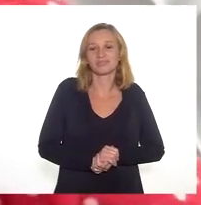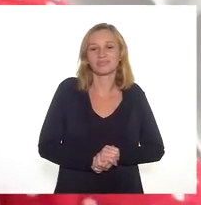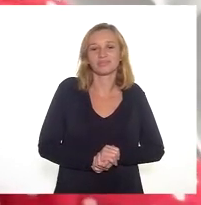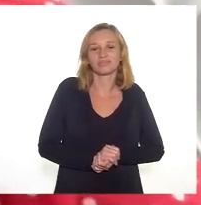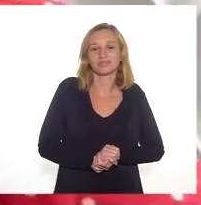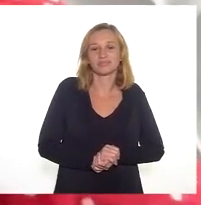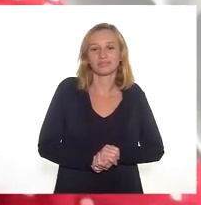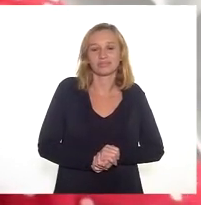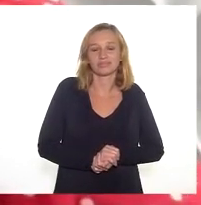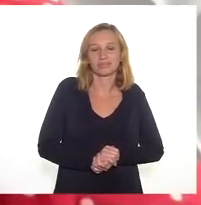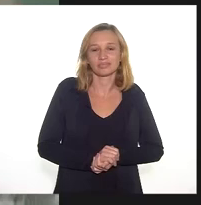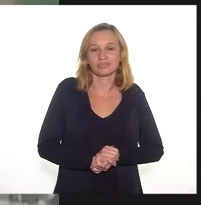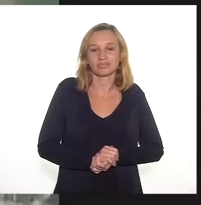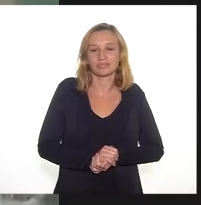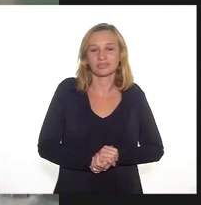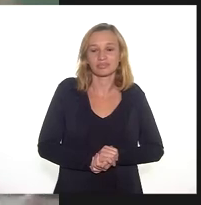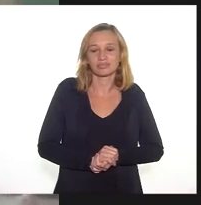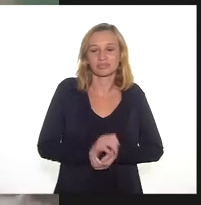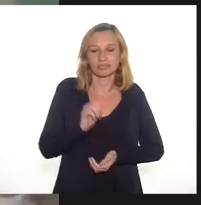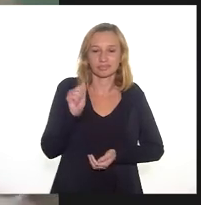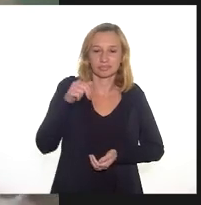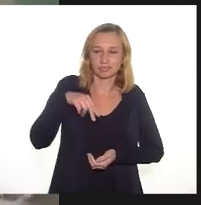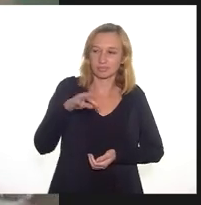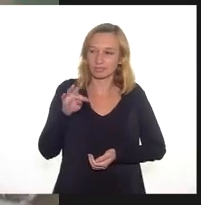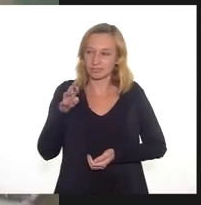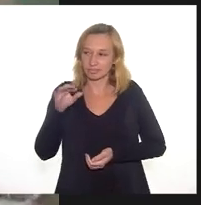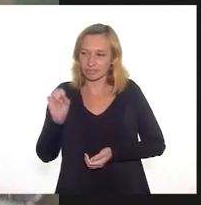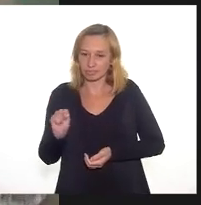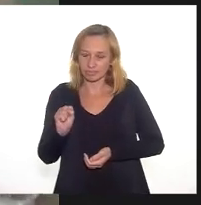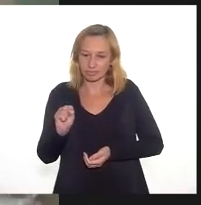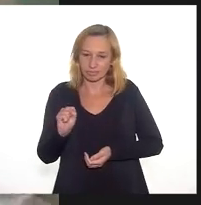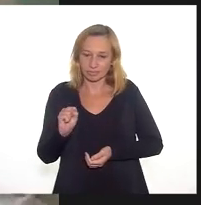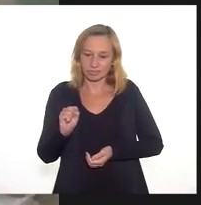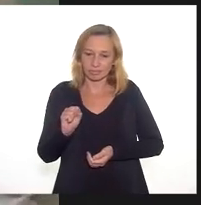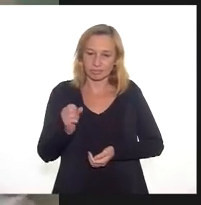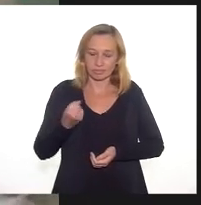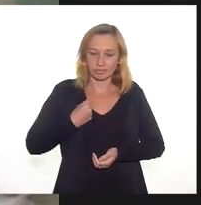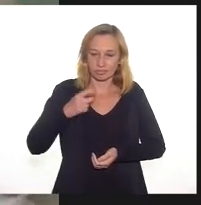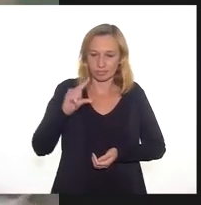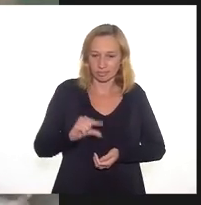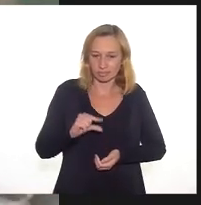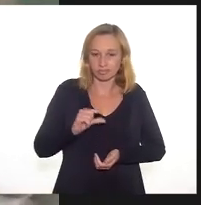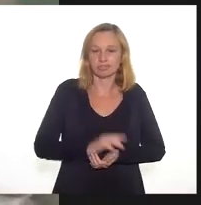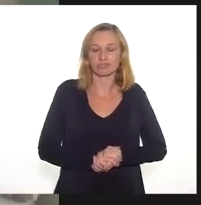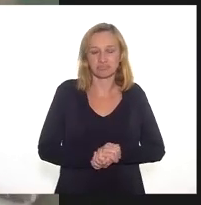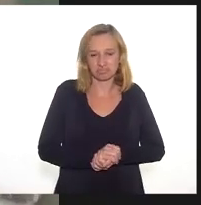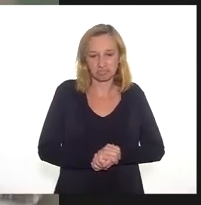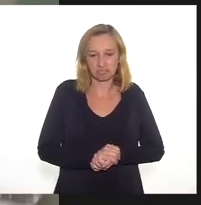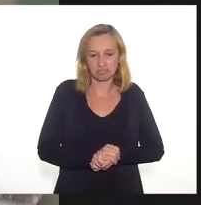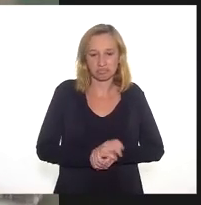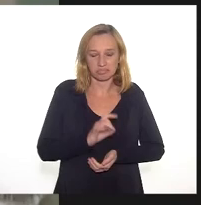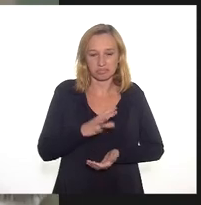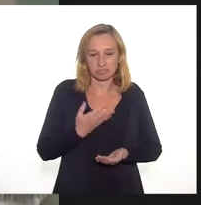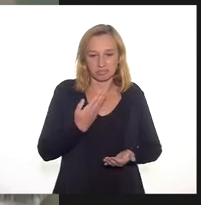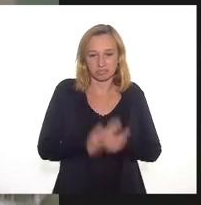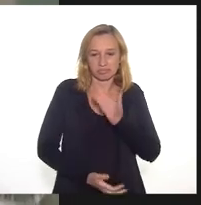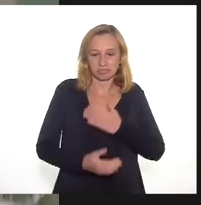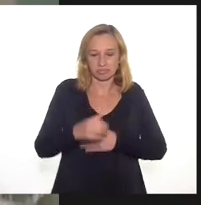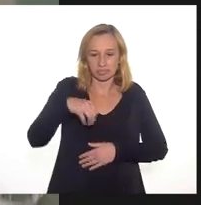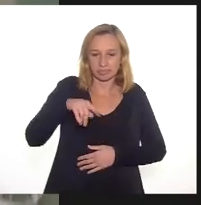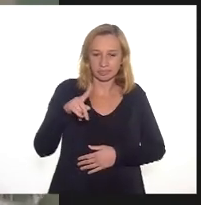A comunidade de Antares é uma que tem um dos menores IDH na cidade do Rio de Janeiro. Ela só perde para